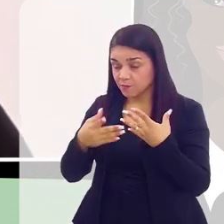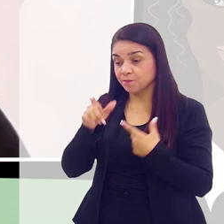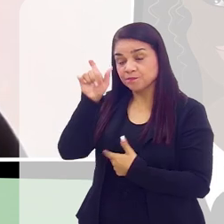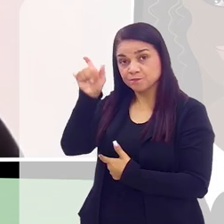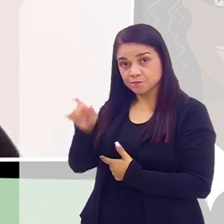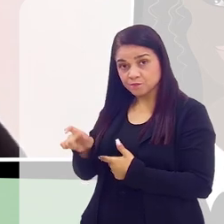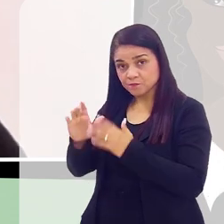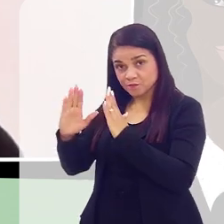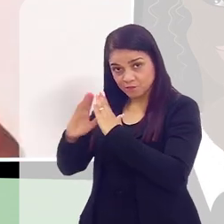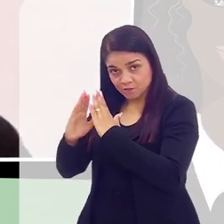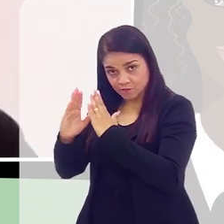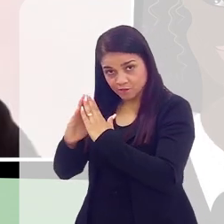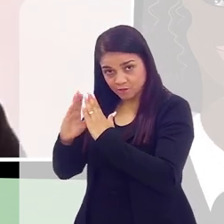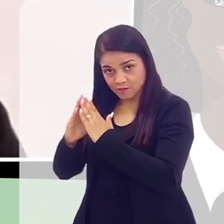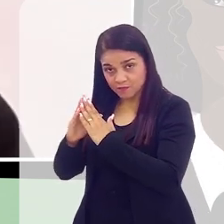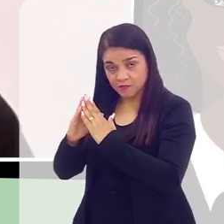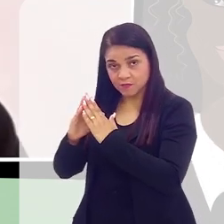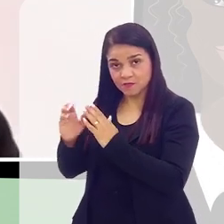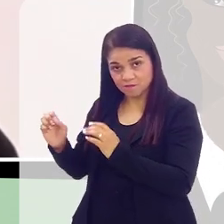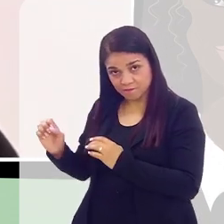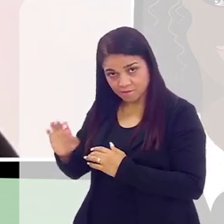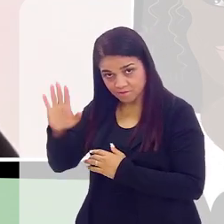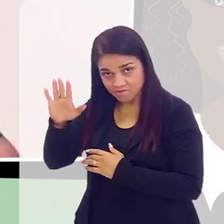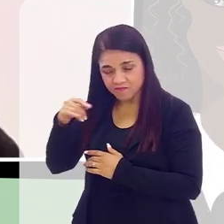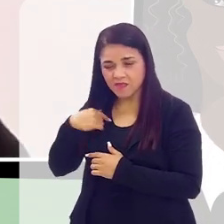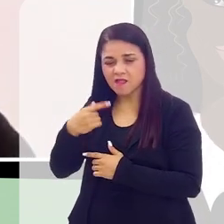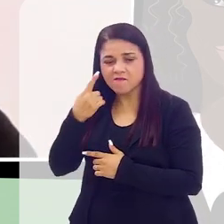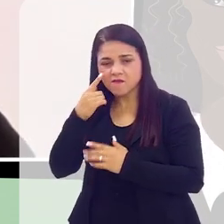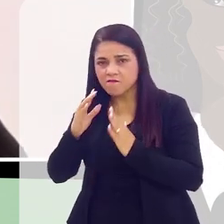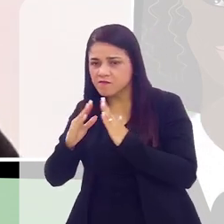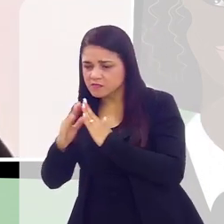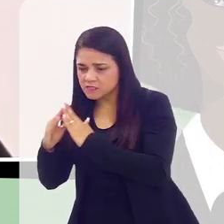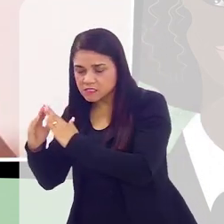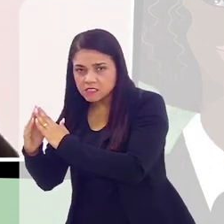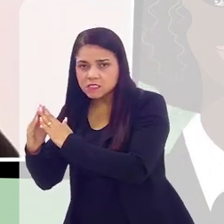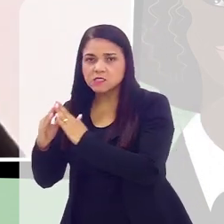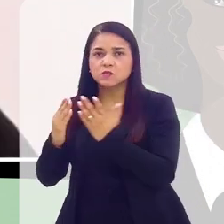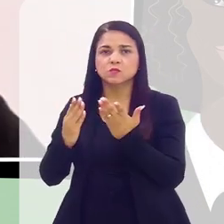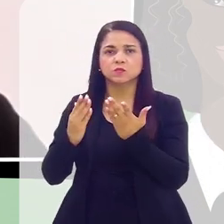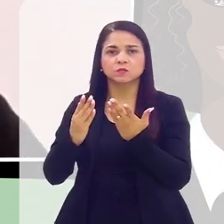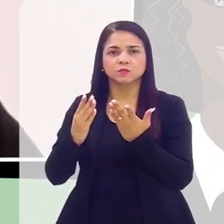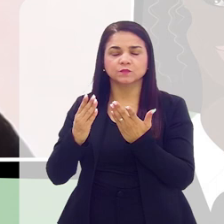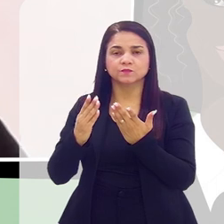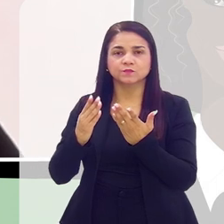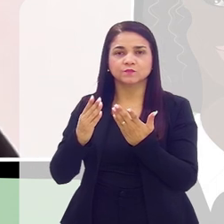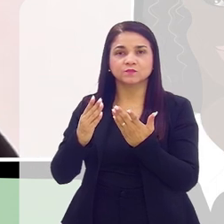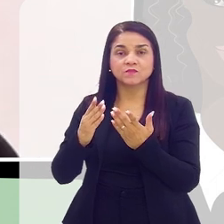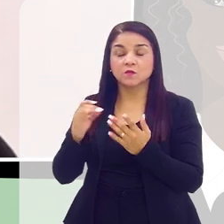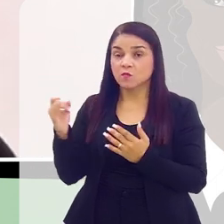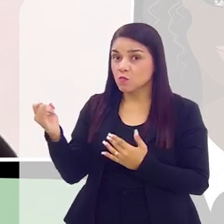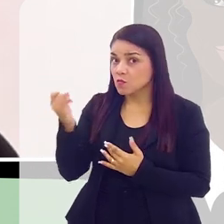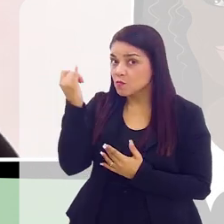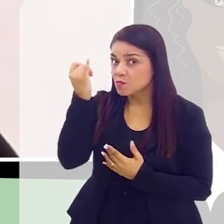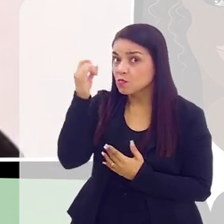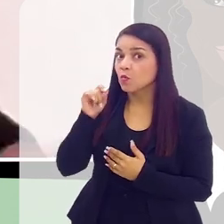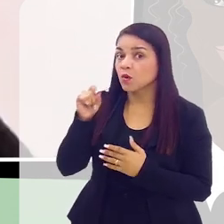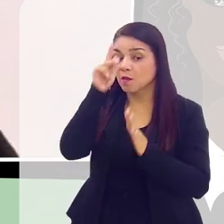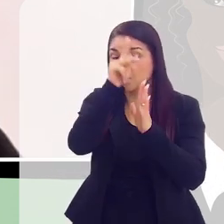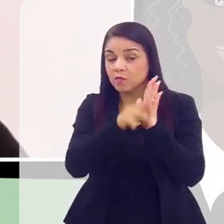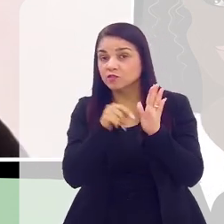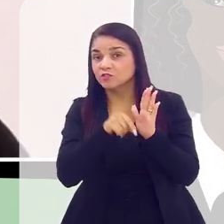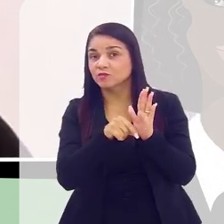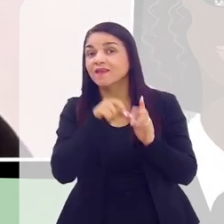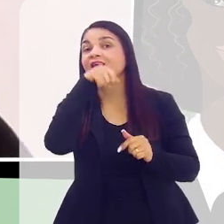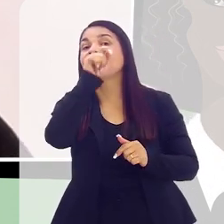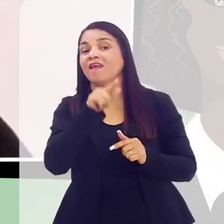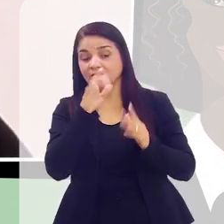morador, ele tá na comunidade, ele está vendo seus vizinhos, ele está vendo o seu entorno. A pedra preciosa do